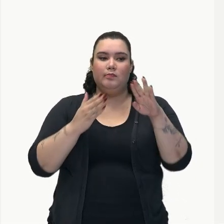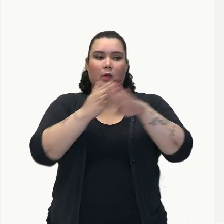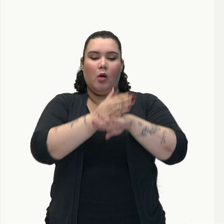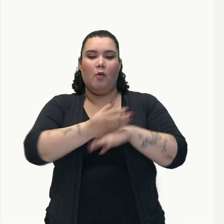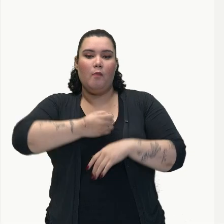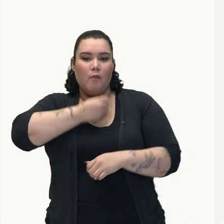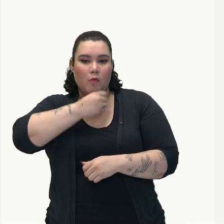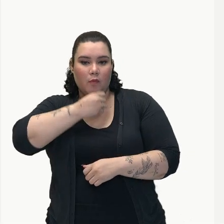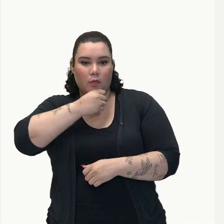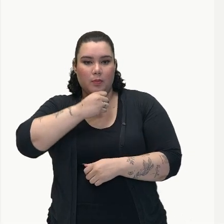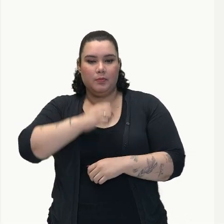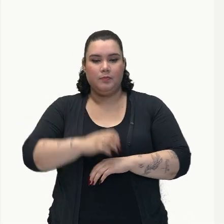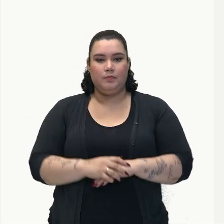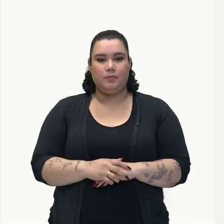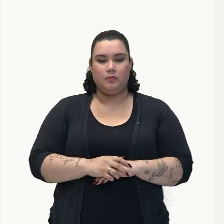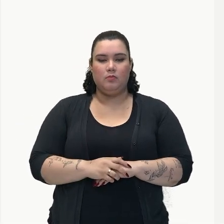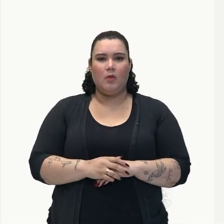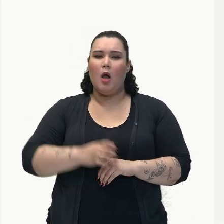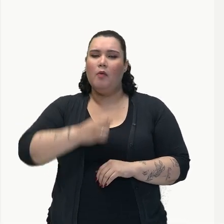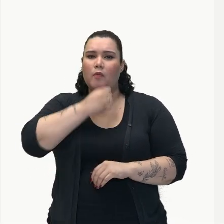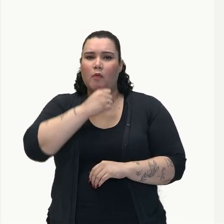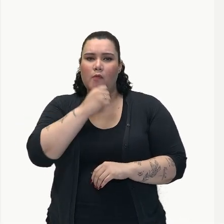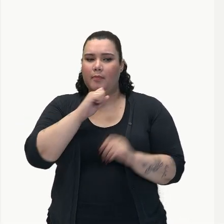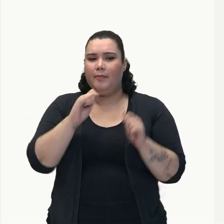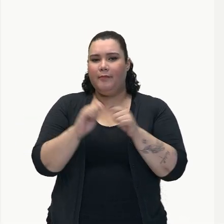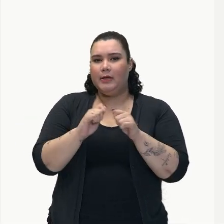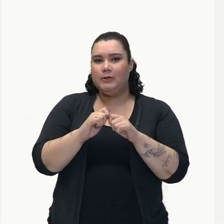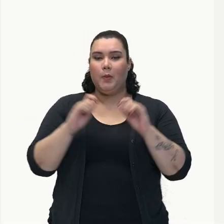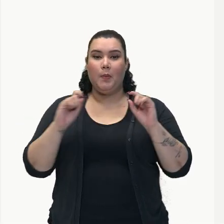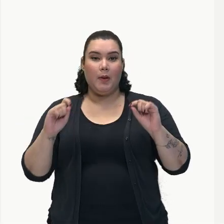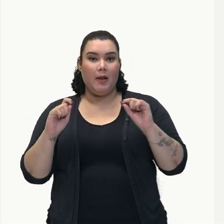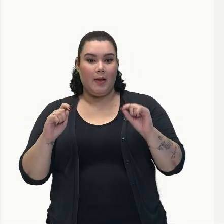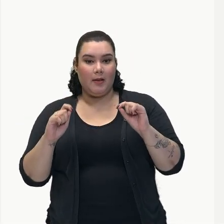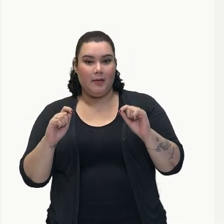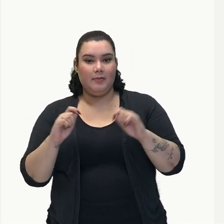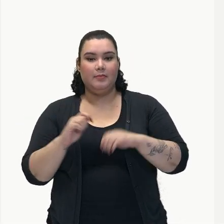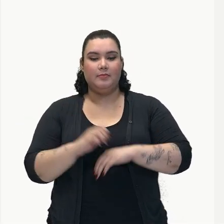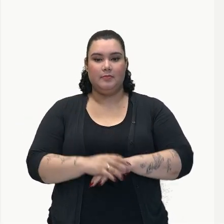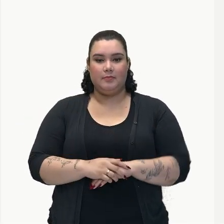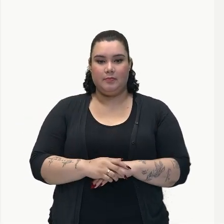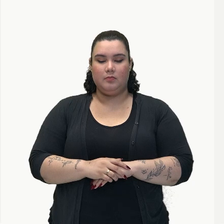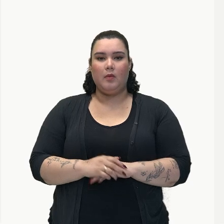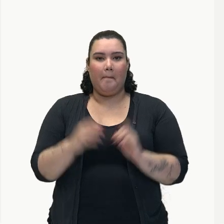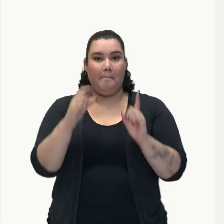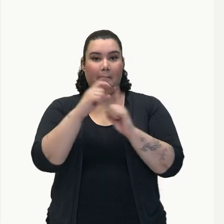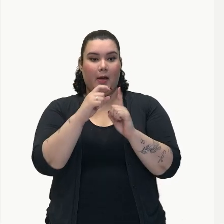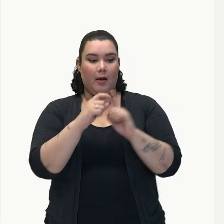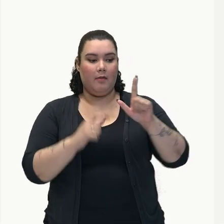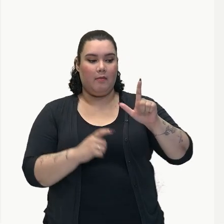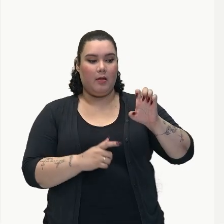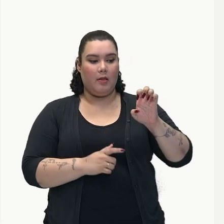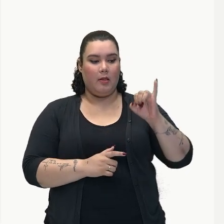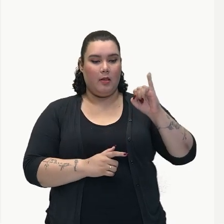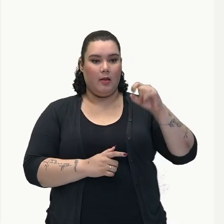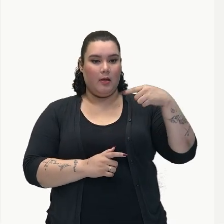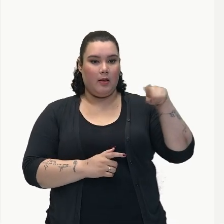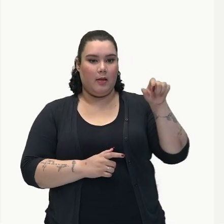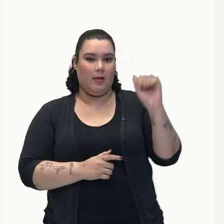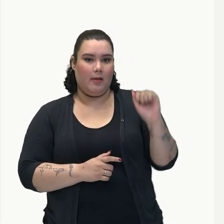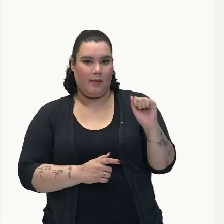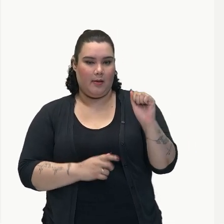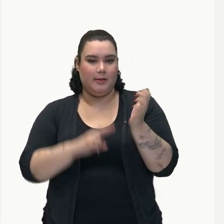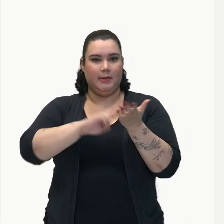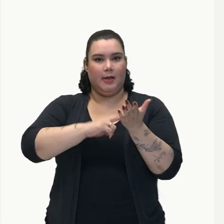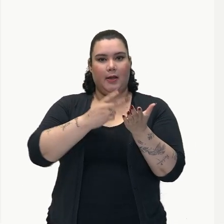Bom, o que a vovó fazia para essas crianças? Leia muitos contos. Claro, toda vovó gosta